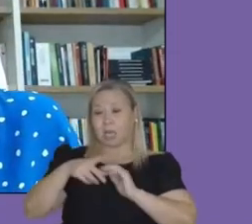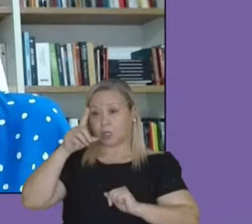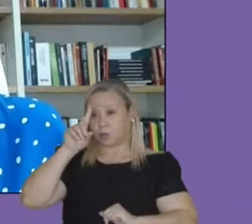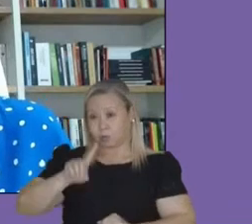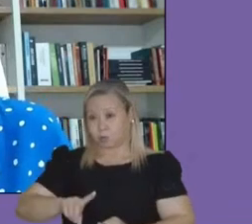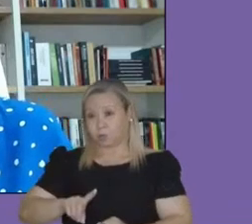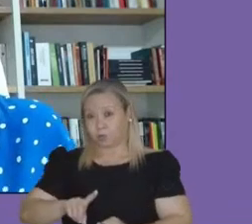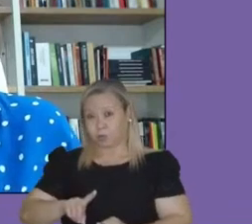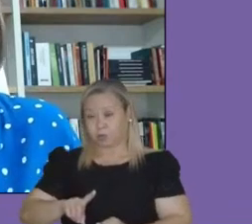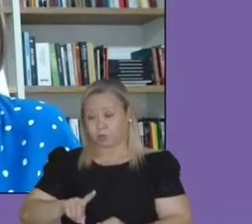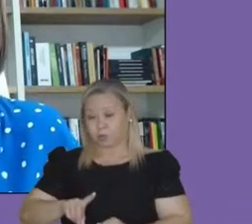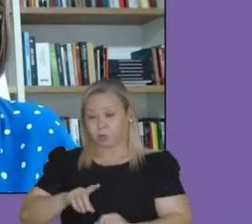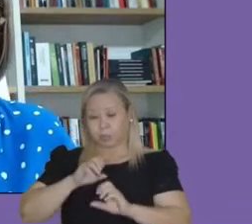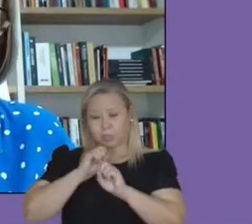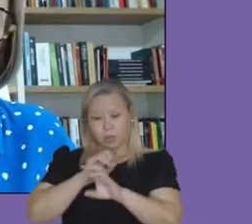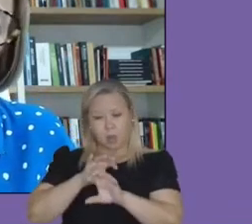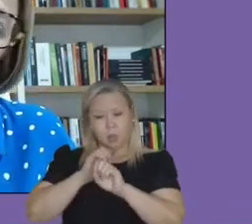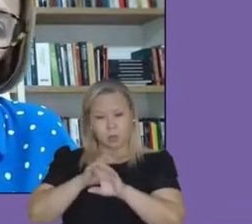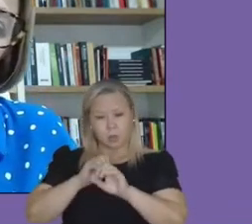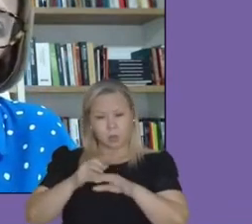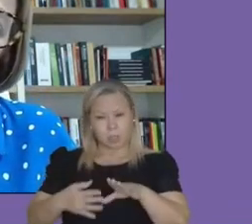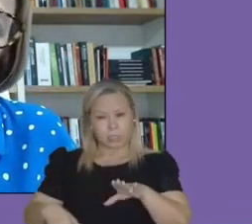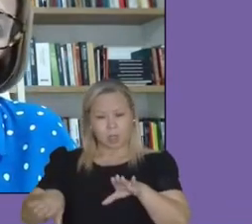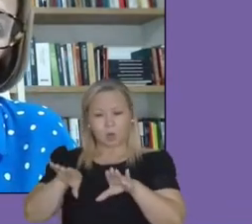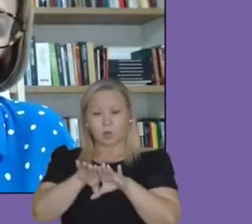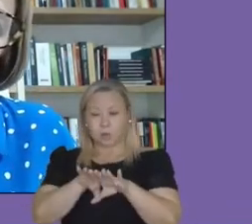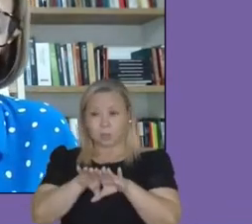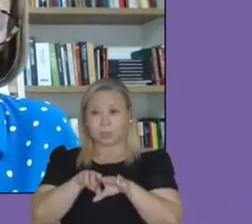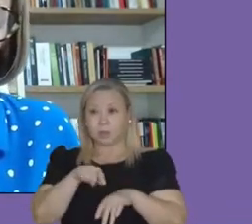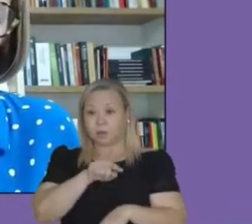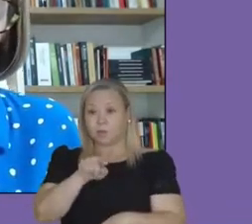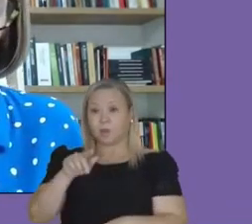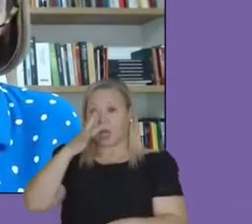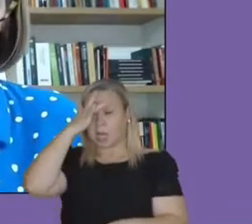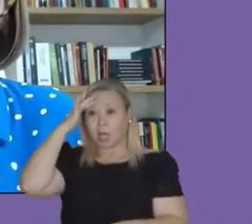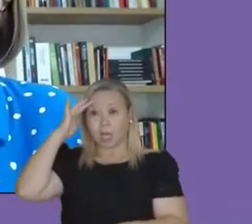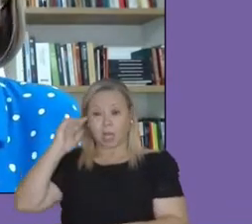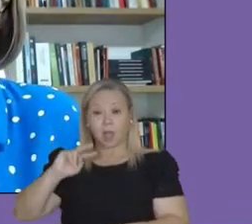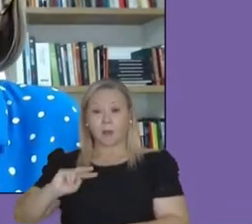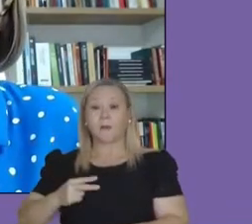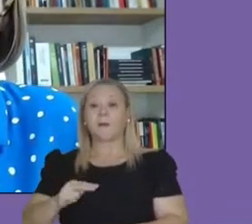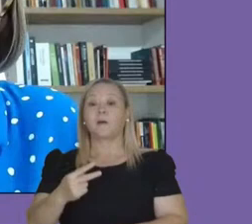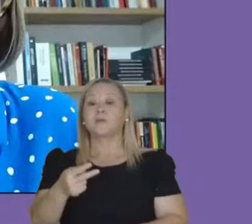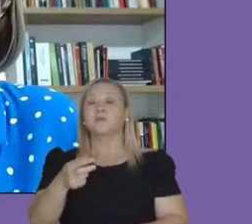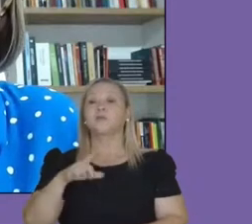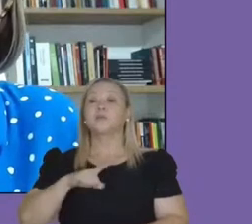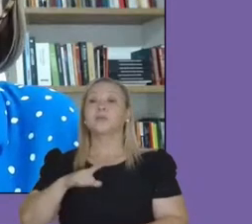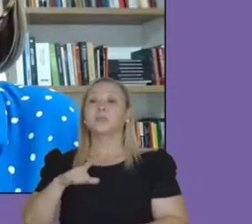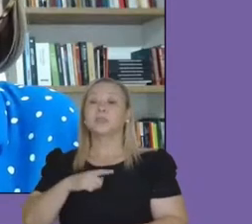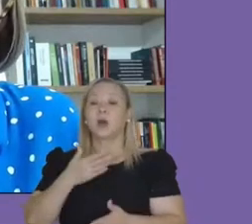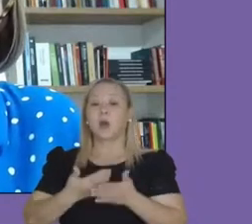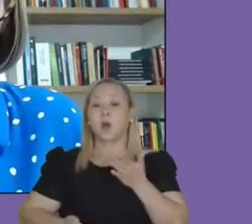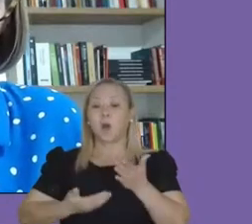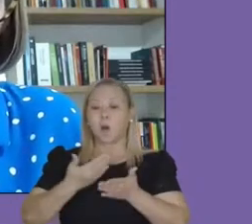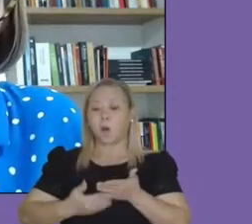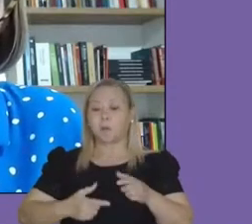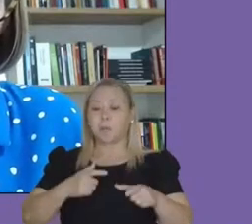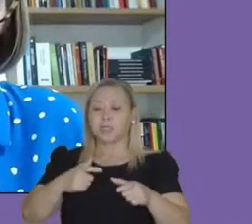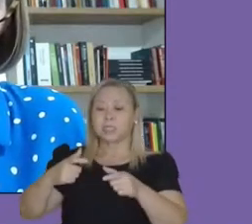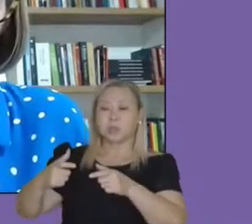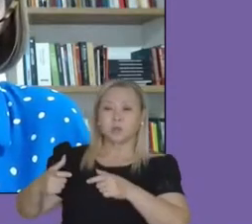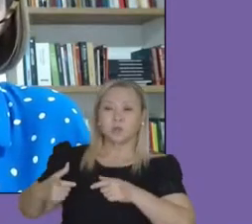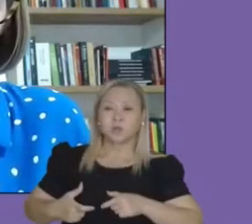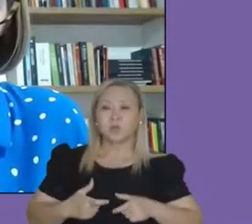direito a uma educação inclusiva, essas pessoas, consequentemente, vão perdendo espaços,